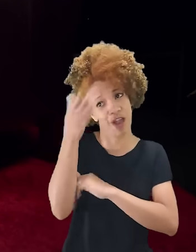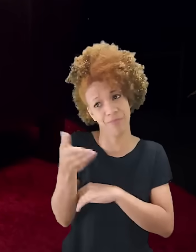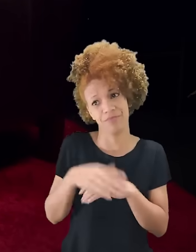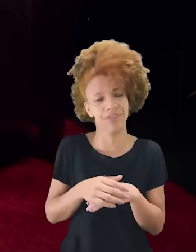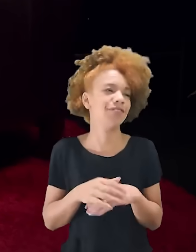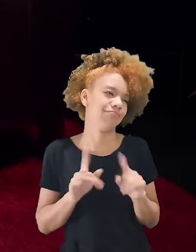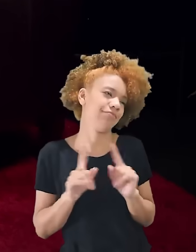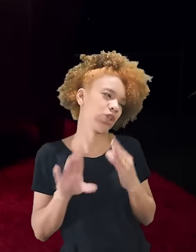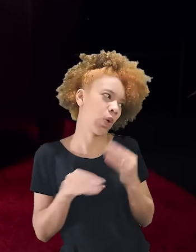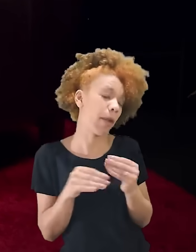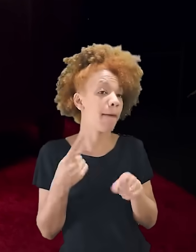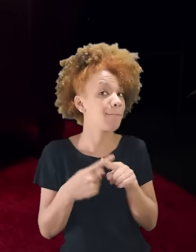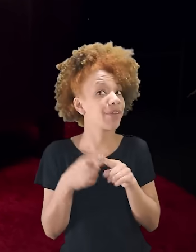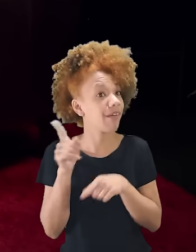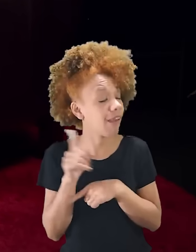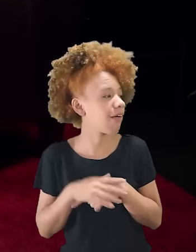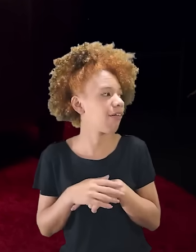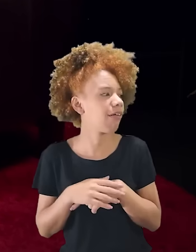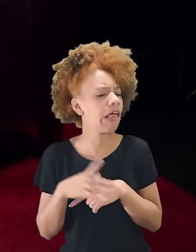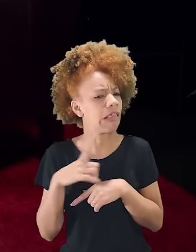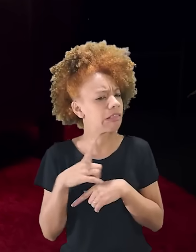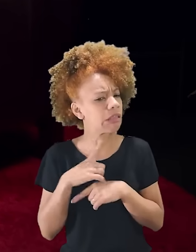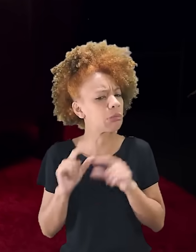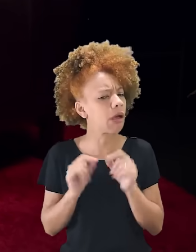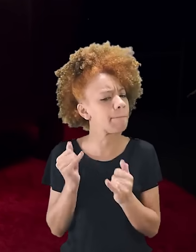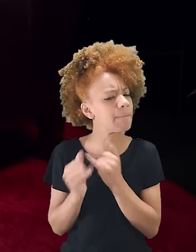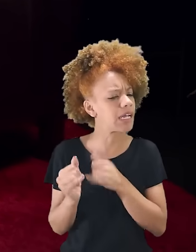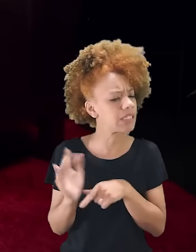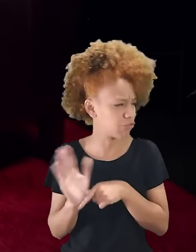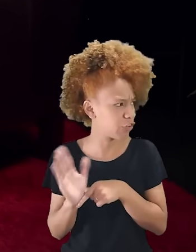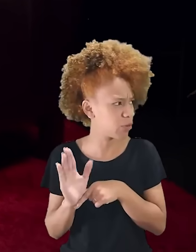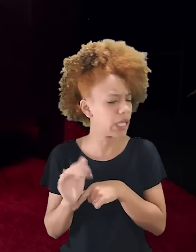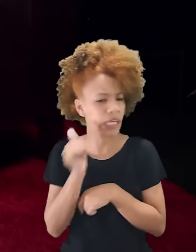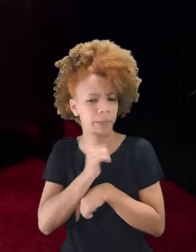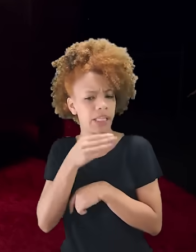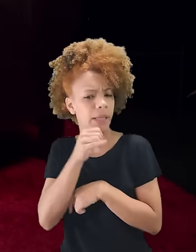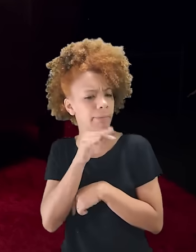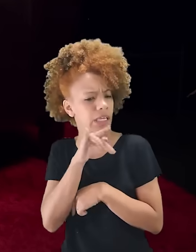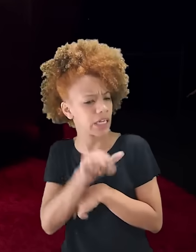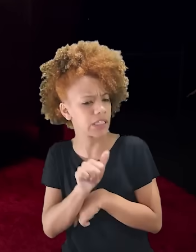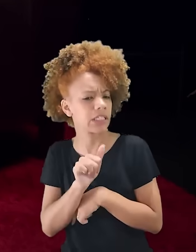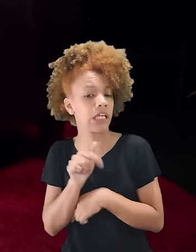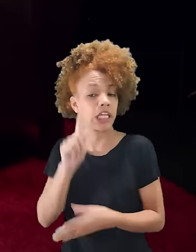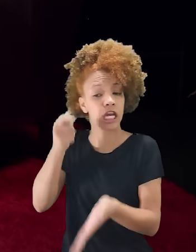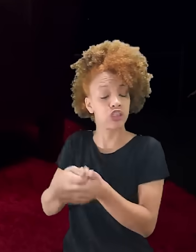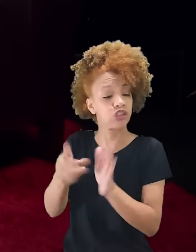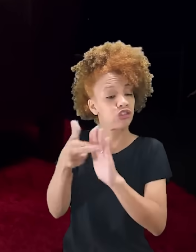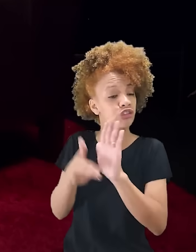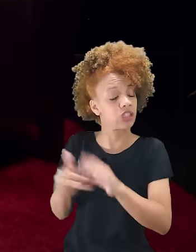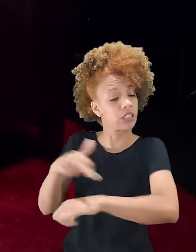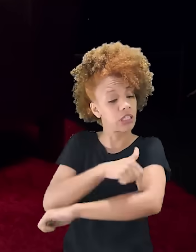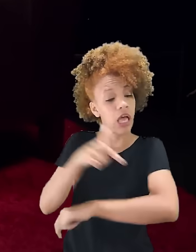exatamente Não eu só ia complementar porque lá tem uma uma questão que parece que ela que inventa o negócio do do coisa e ela dá uma bronca na menina lá dizendo que